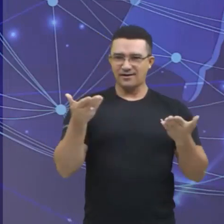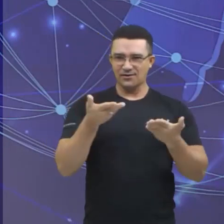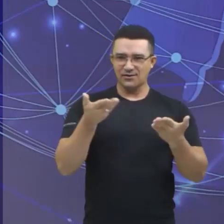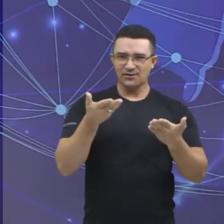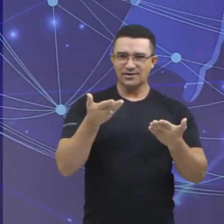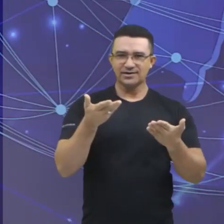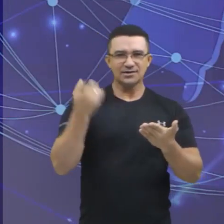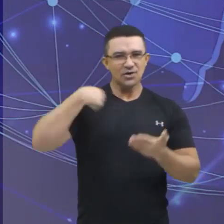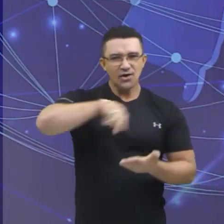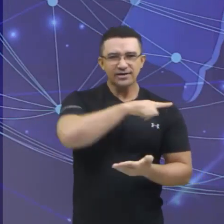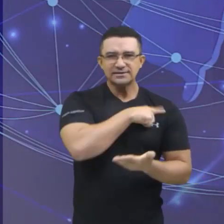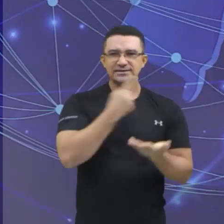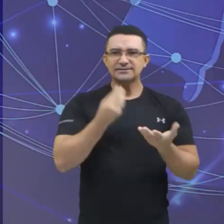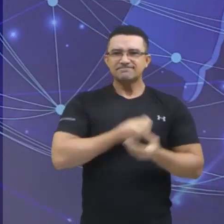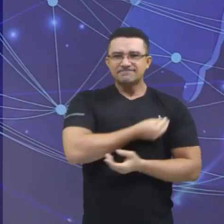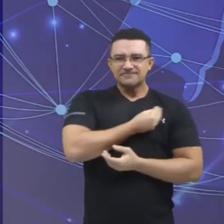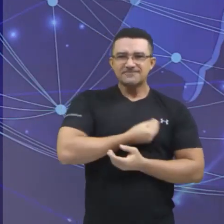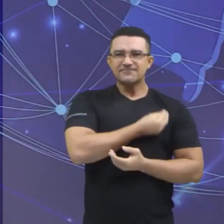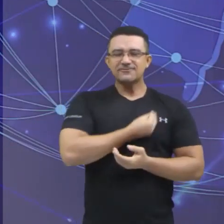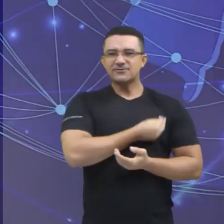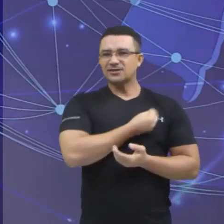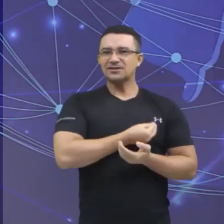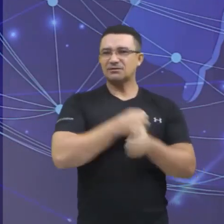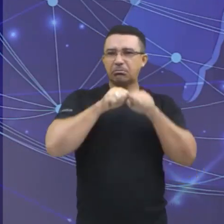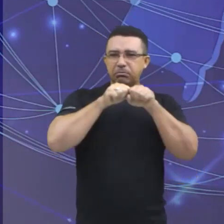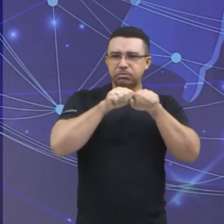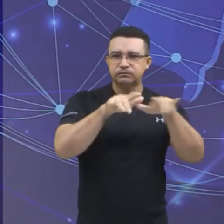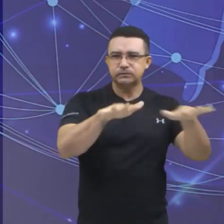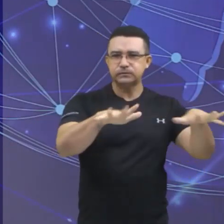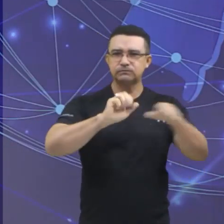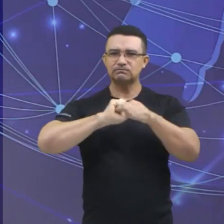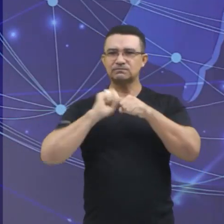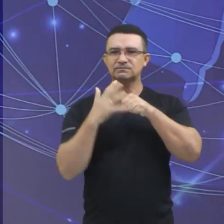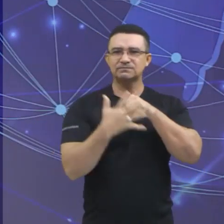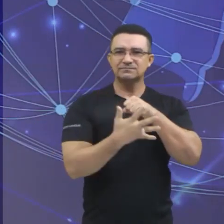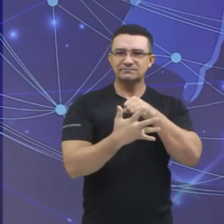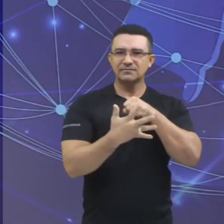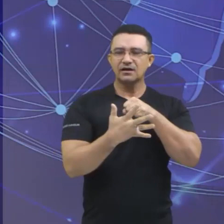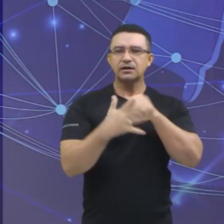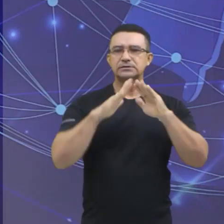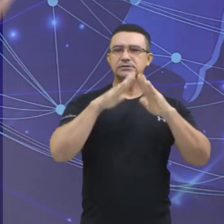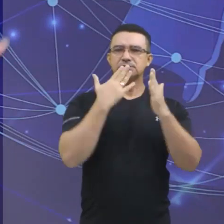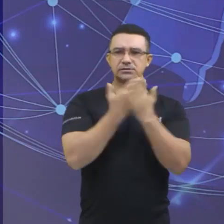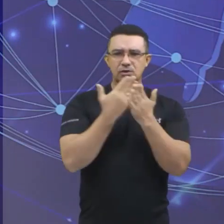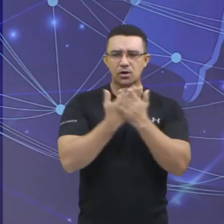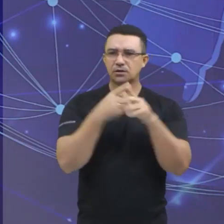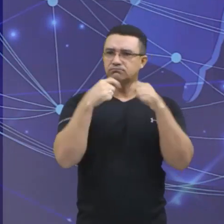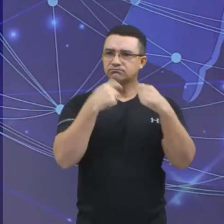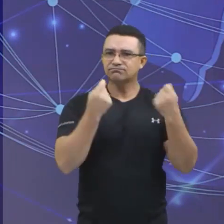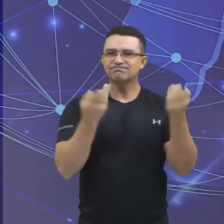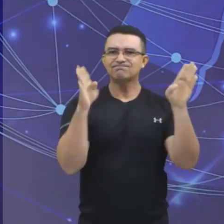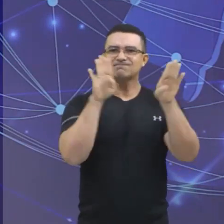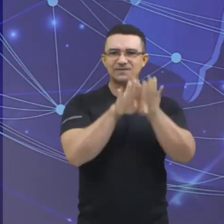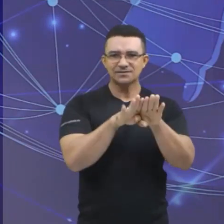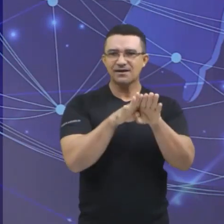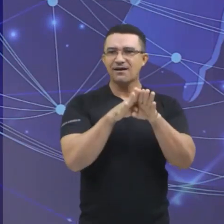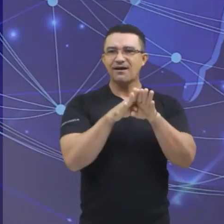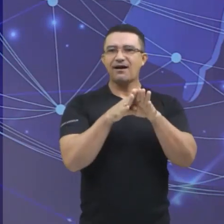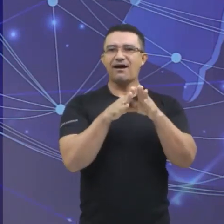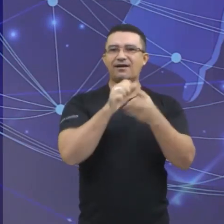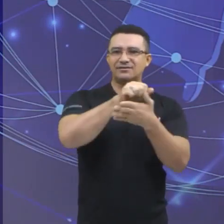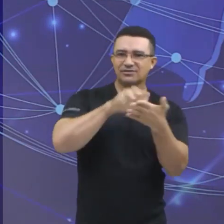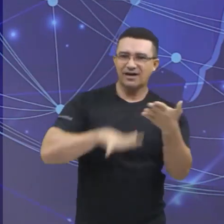que nós estamos vivendo, em meio a essa pandemia do Covid-19, em que as escolas tiveram que suspender todas as suas